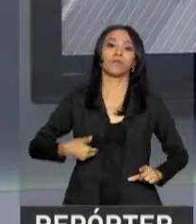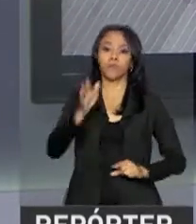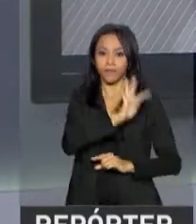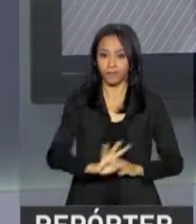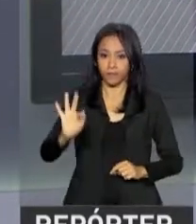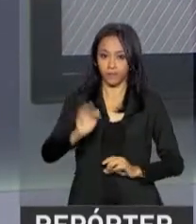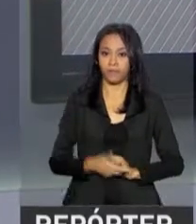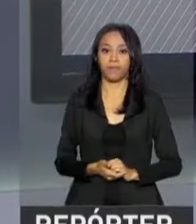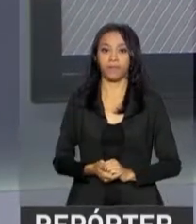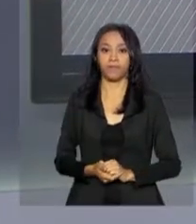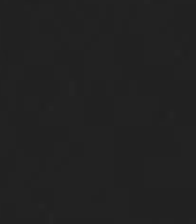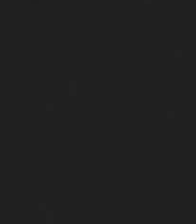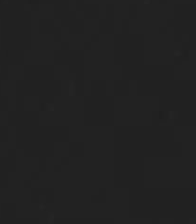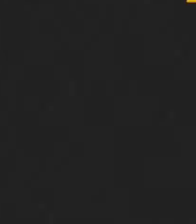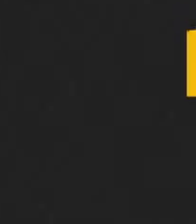governo federal